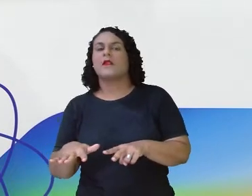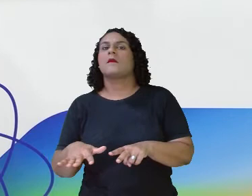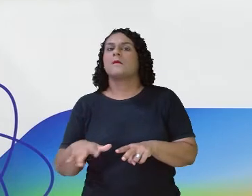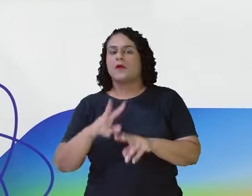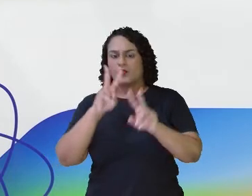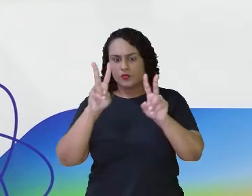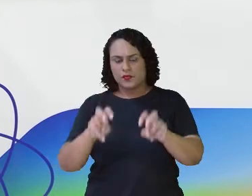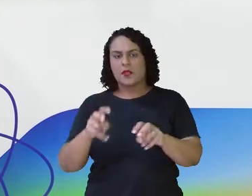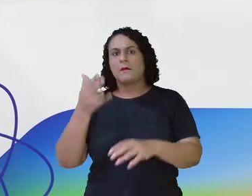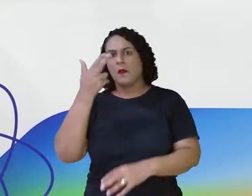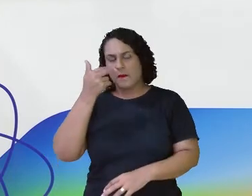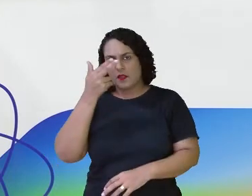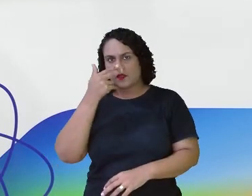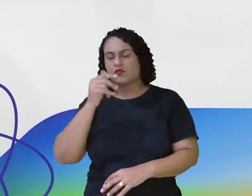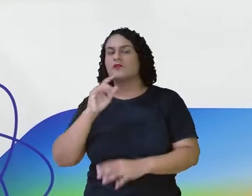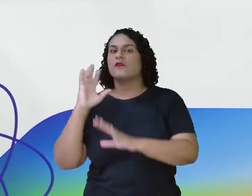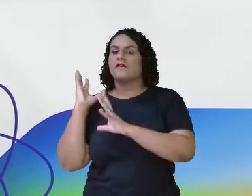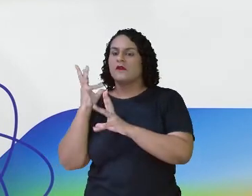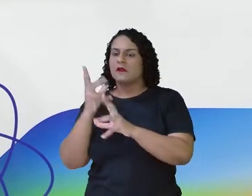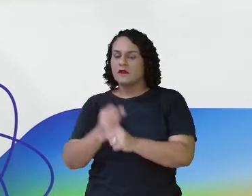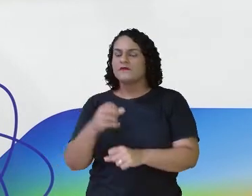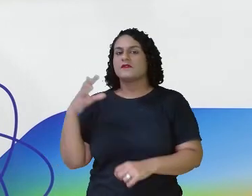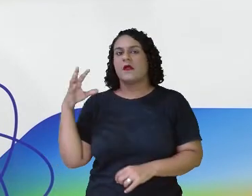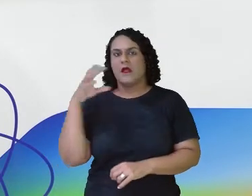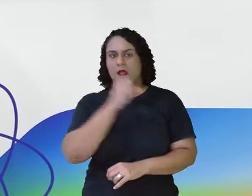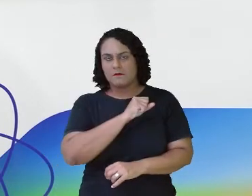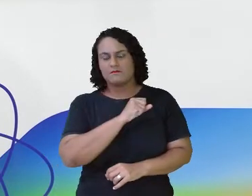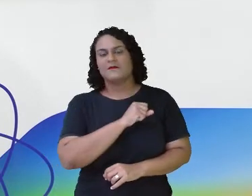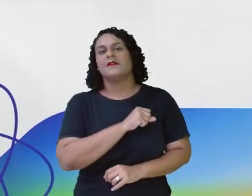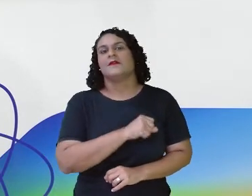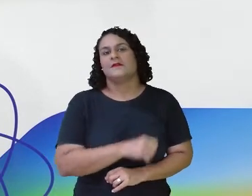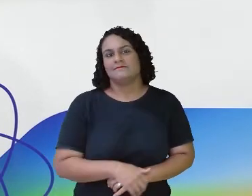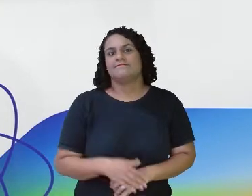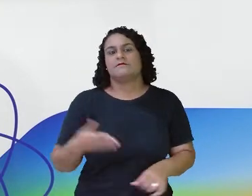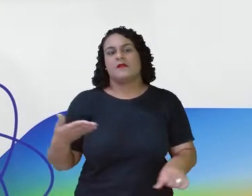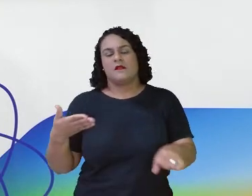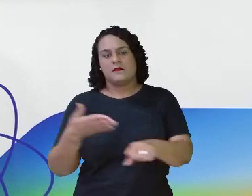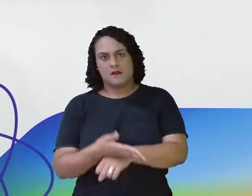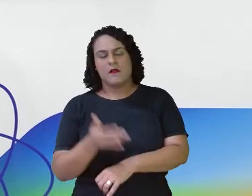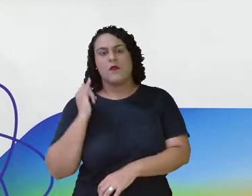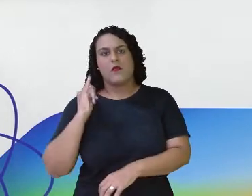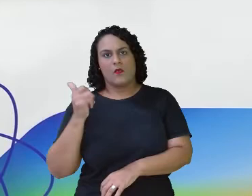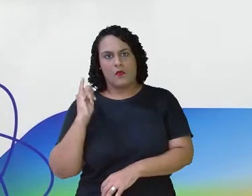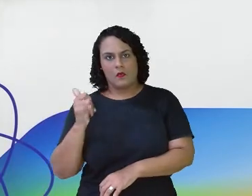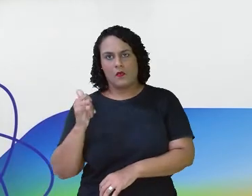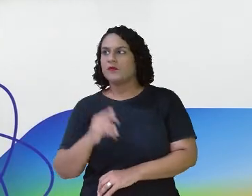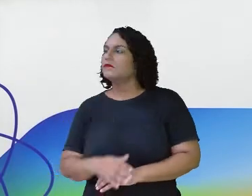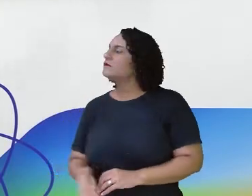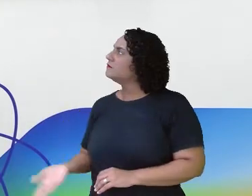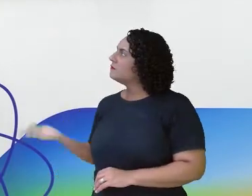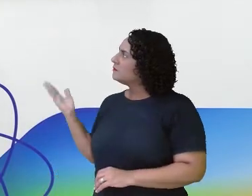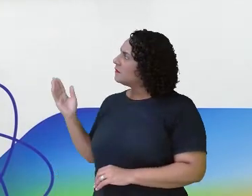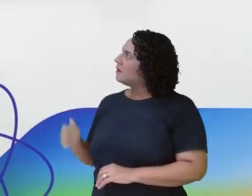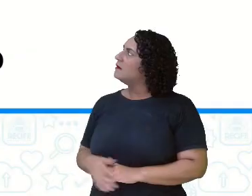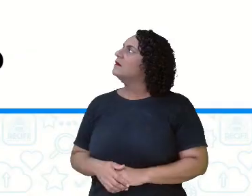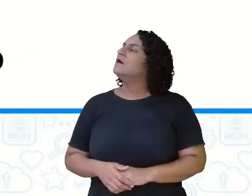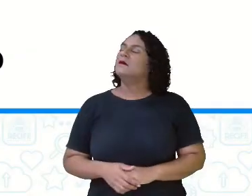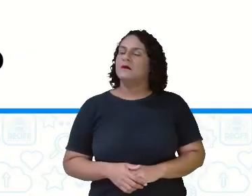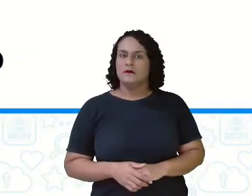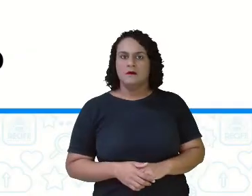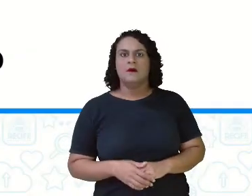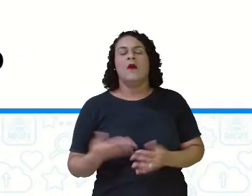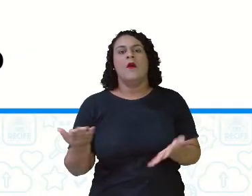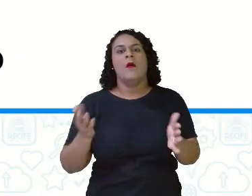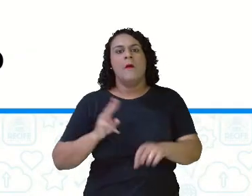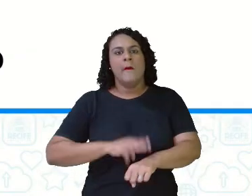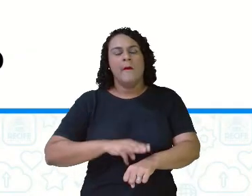contos, eu vou sempre dar uma revisadinha rápida para poder entrar propriamente no conto do dia. Então, situação inicial, como eu